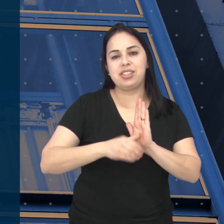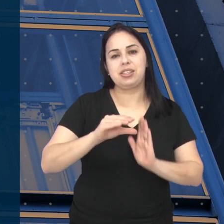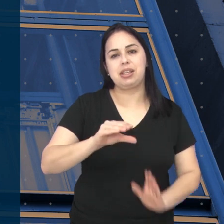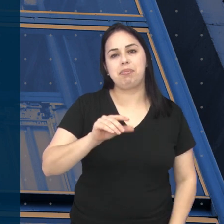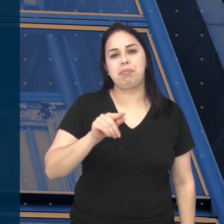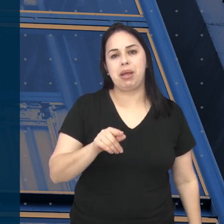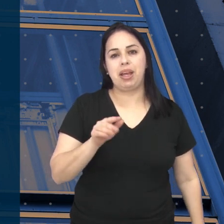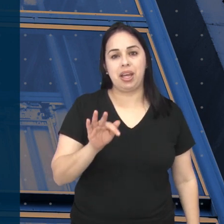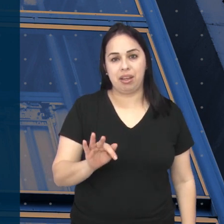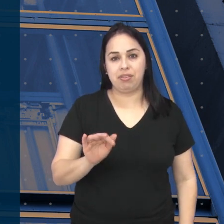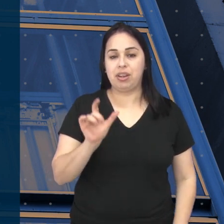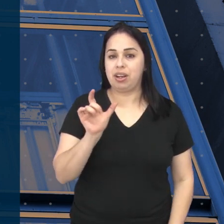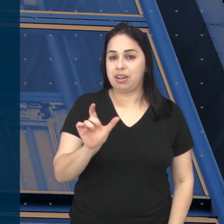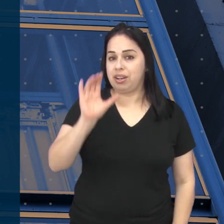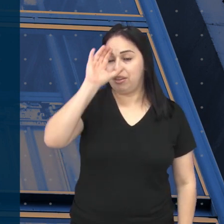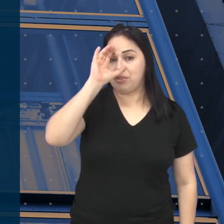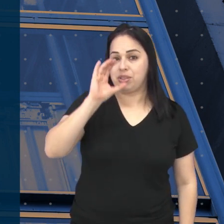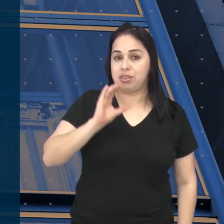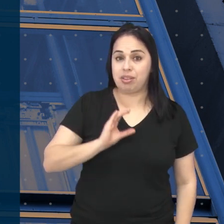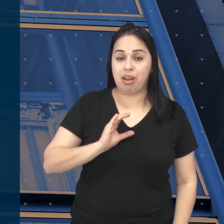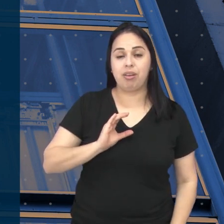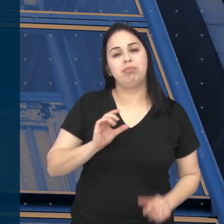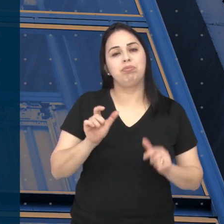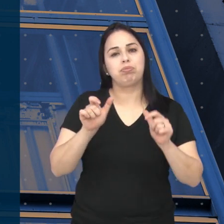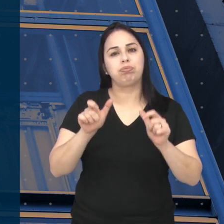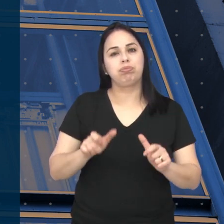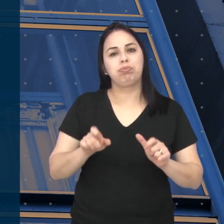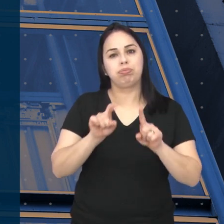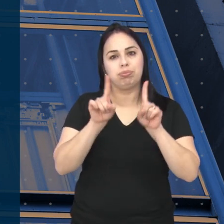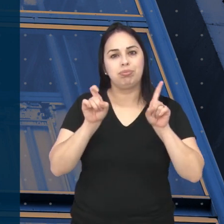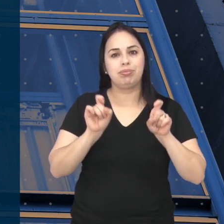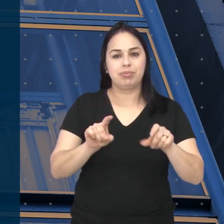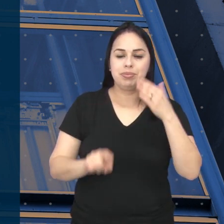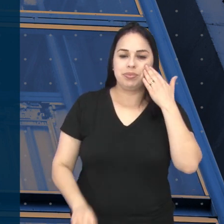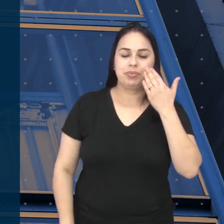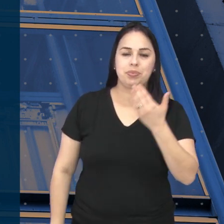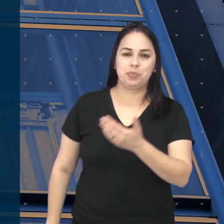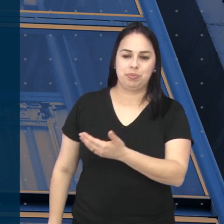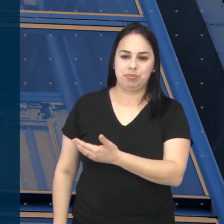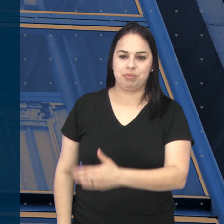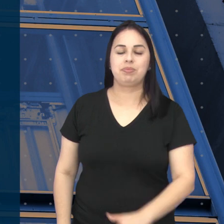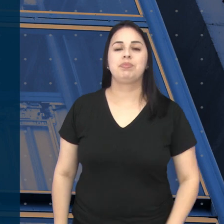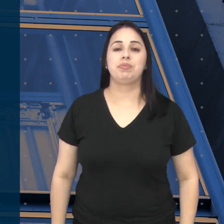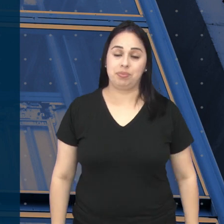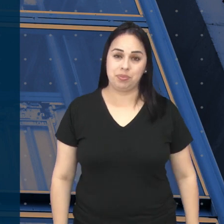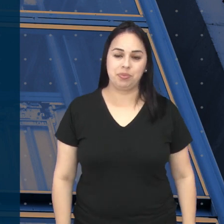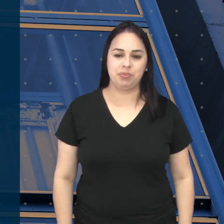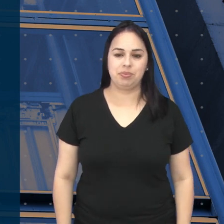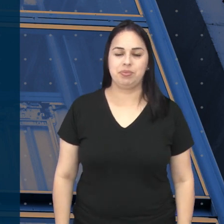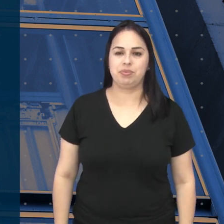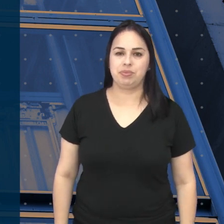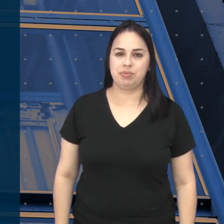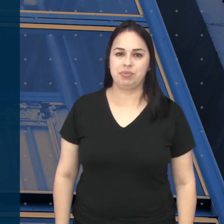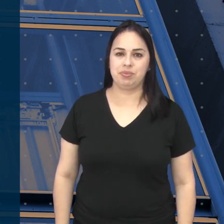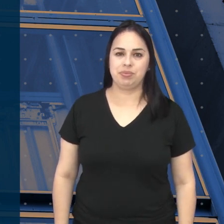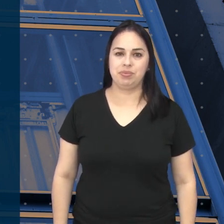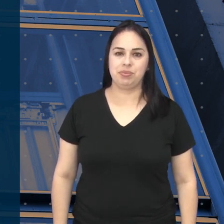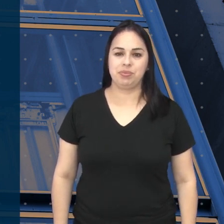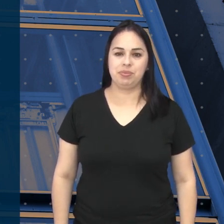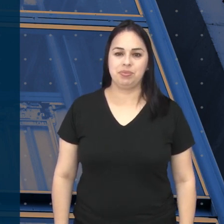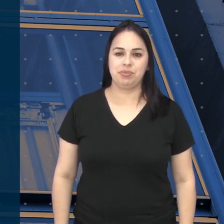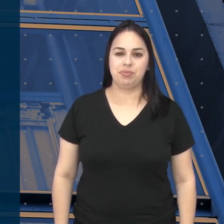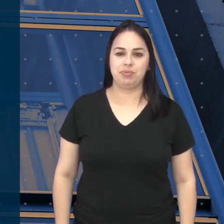CPF, carteira de trabalho e o cartão cidadão. O PAT fica na Praça Afonso Pena, número 175, no centro.